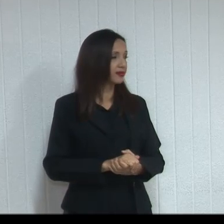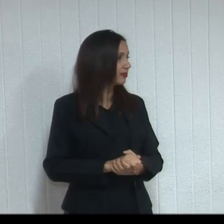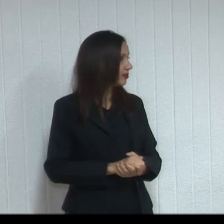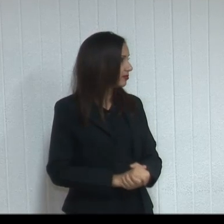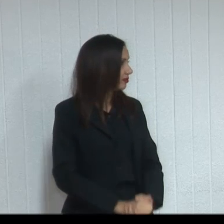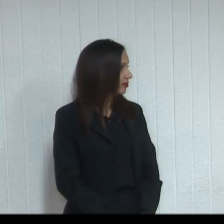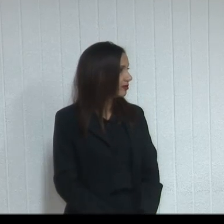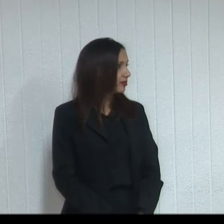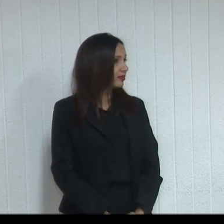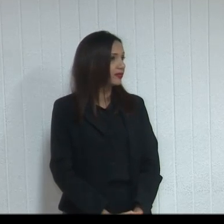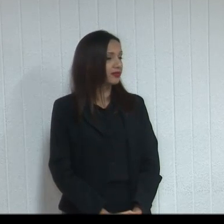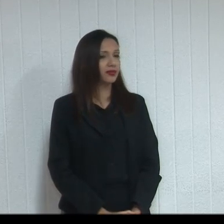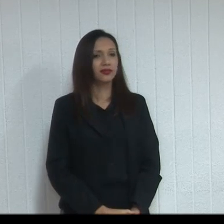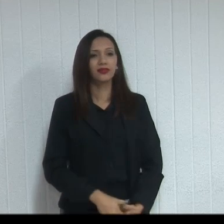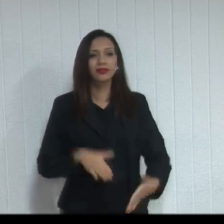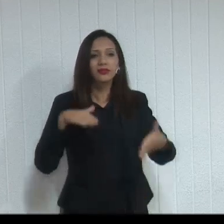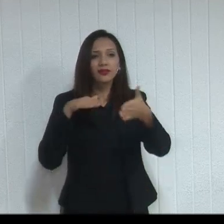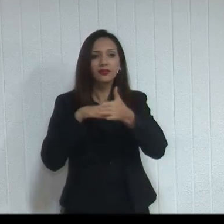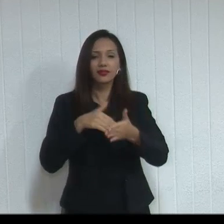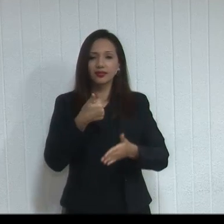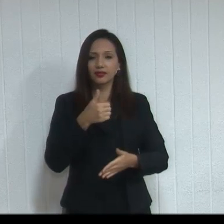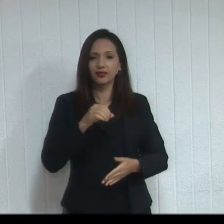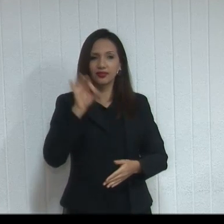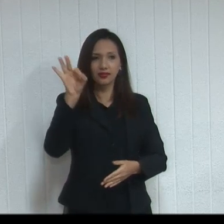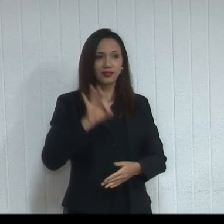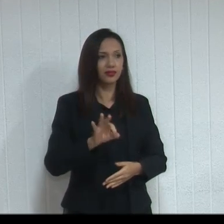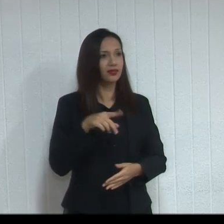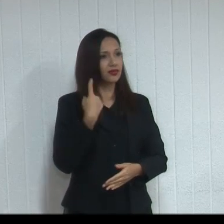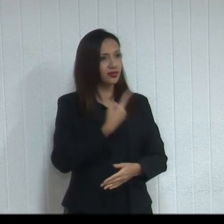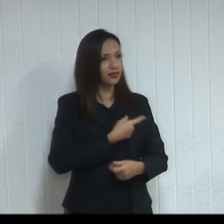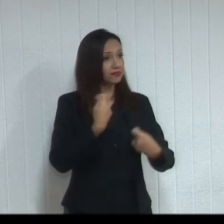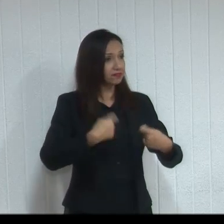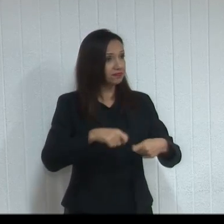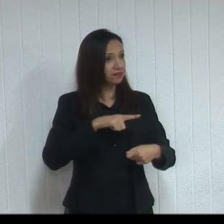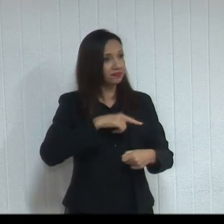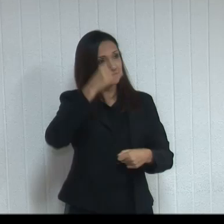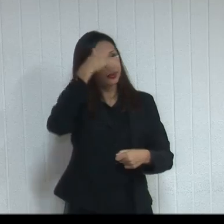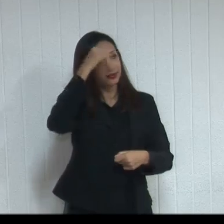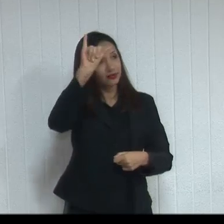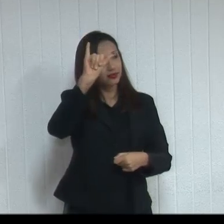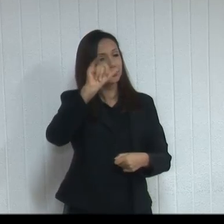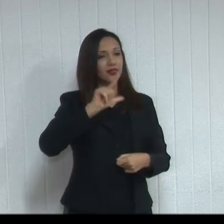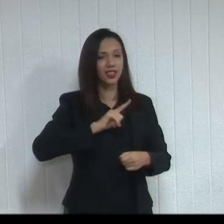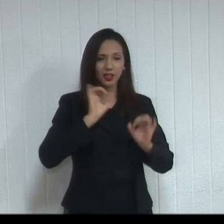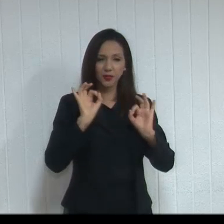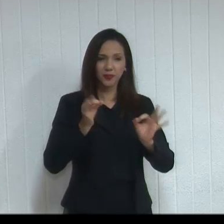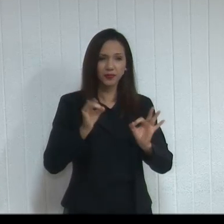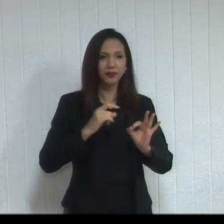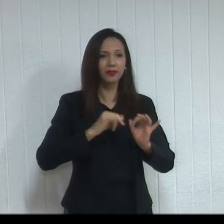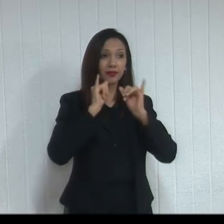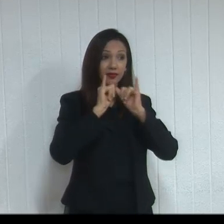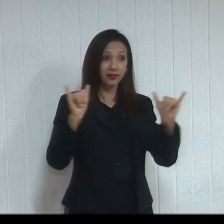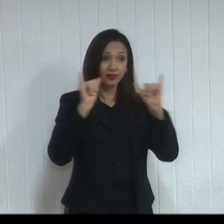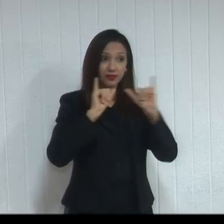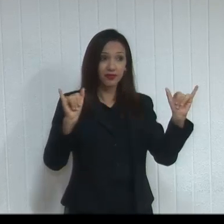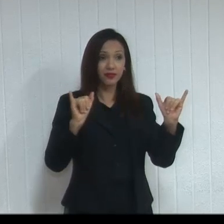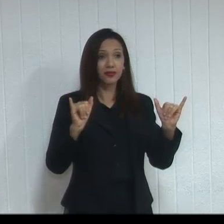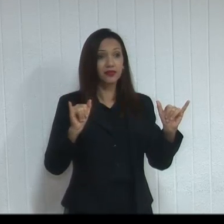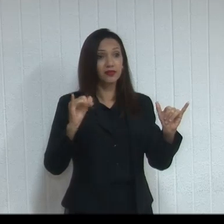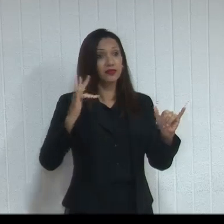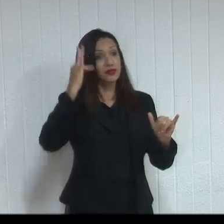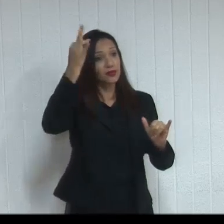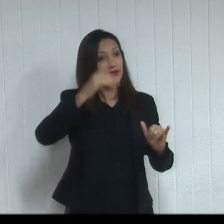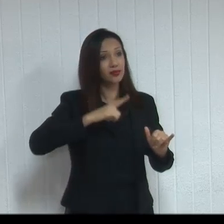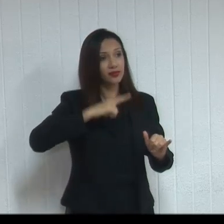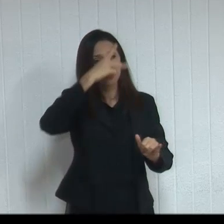argumento, até 10%. A gente precisa prevenir para que, de fato, como foi bem falado, se vier um